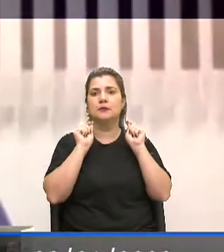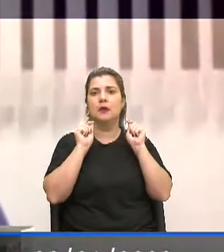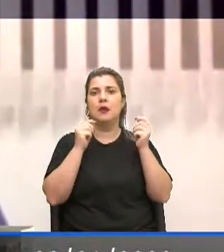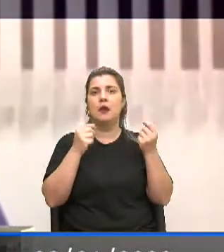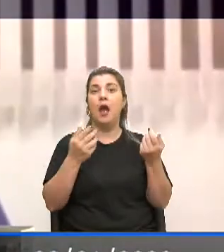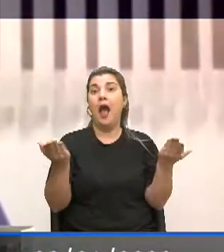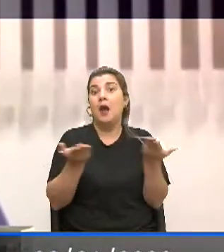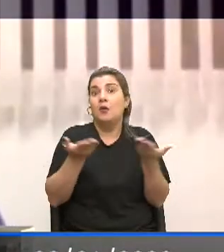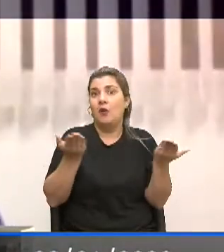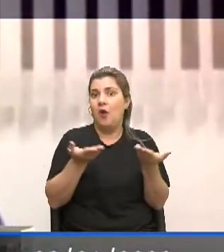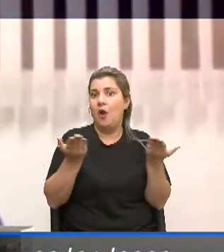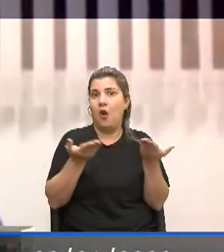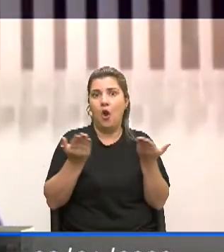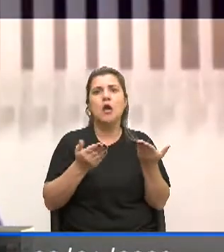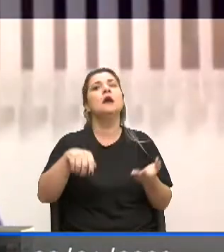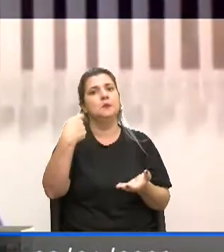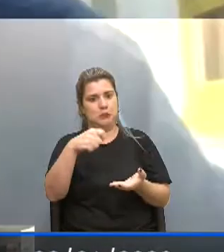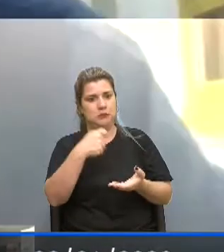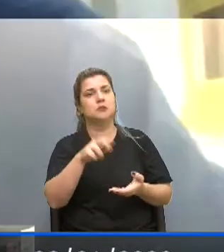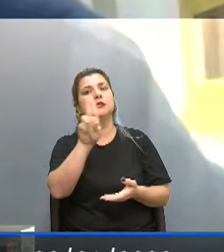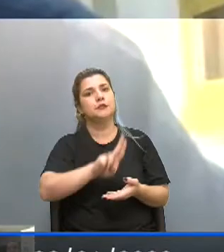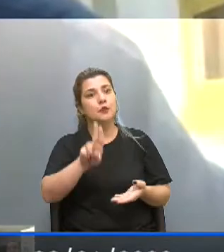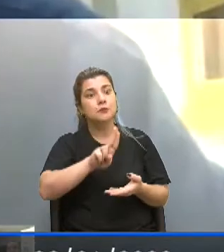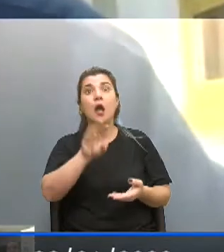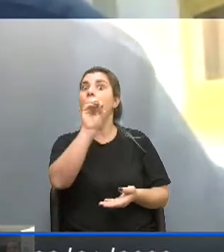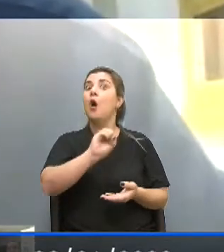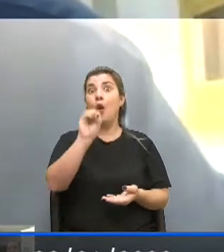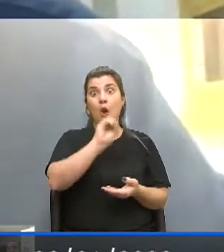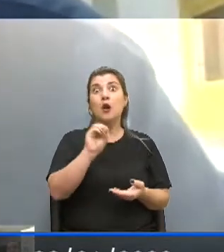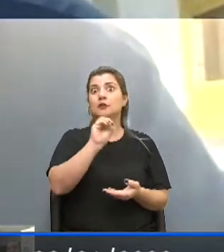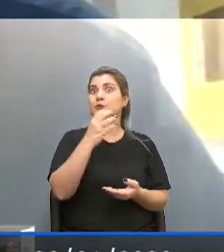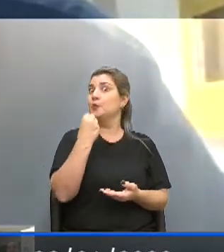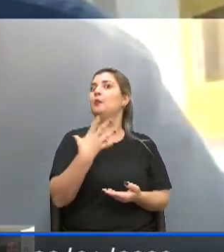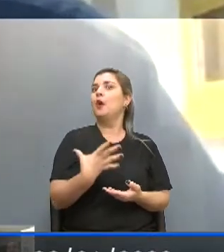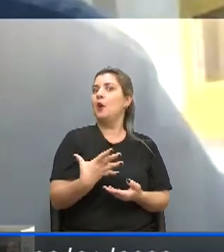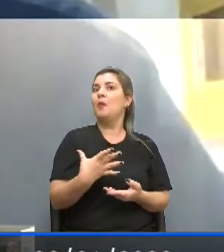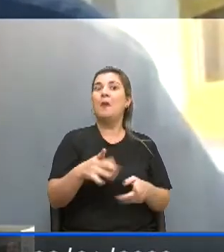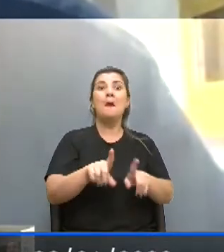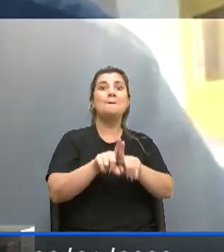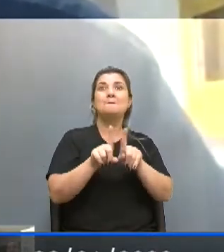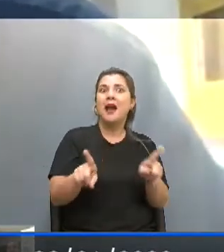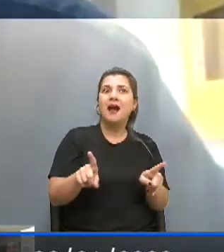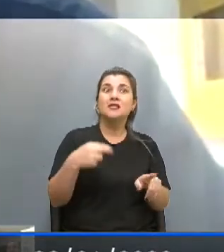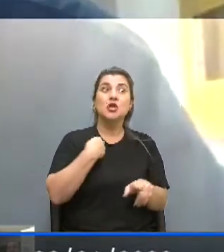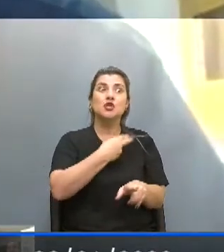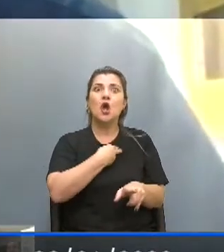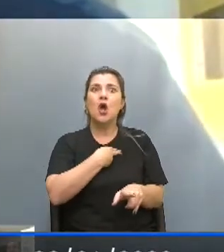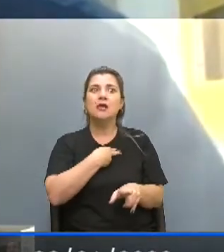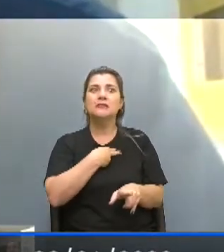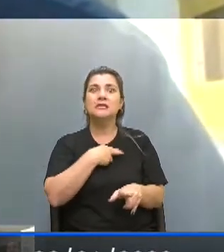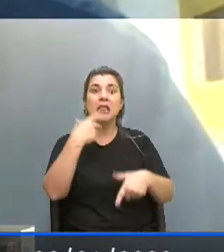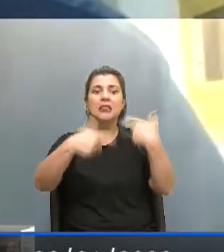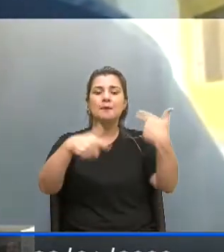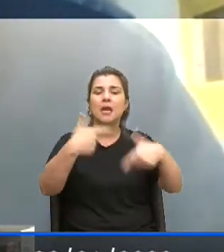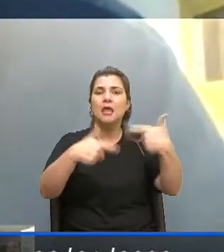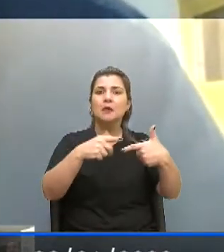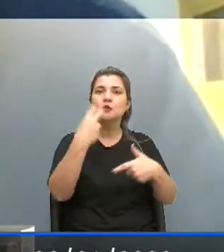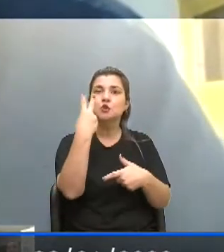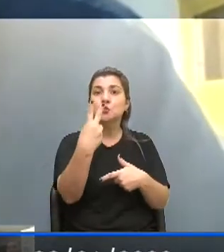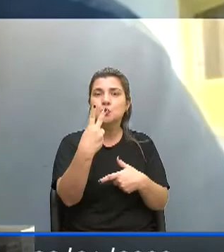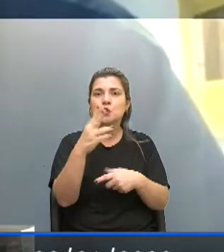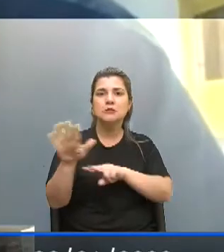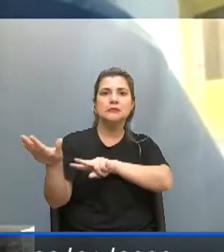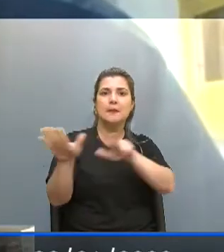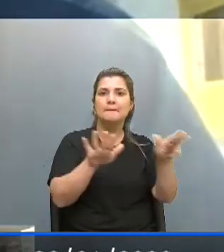Aí agora tem que ser usada. Ótimo, até que enfim. Mas só que nós ficamos aí duas semanas ou três sem o uso